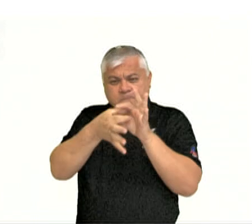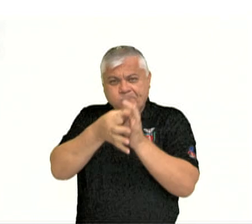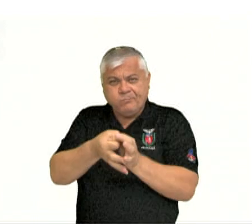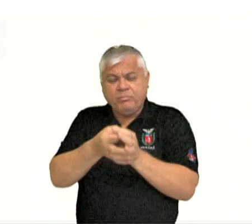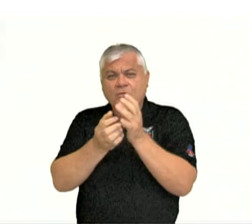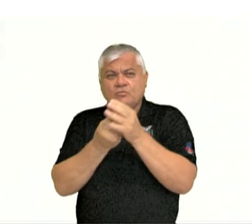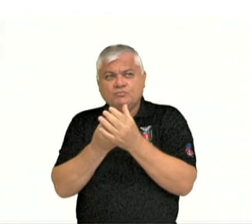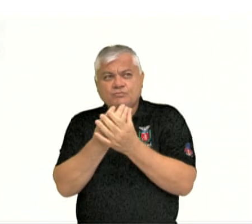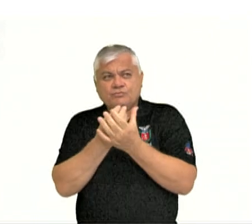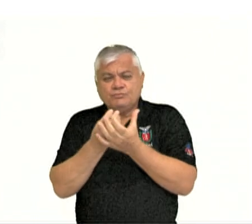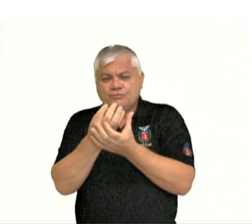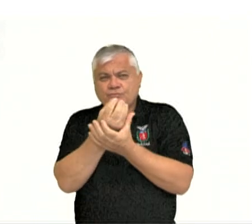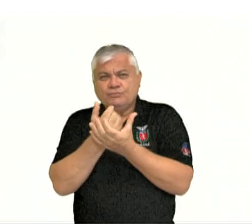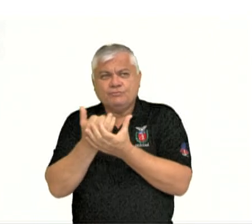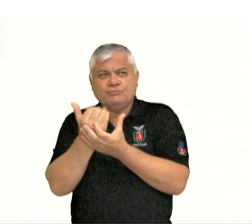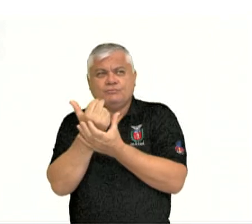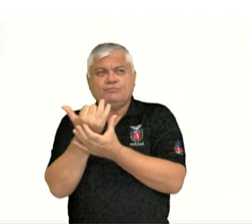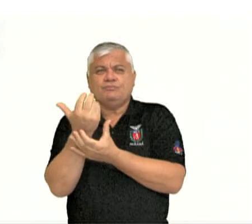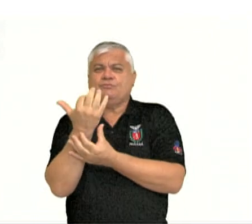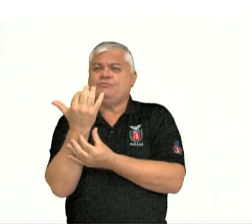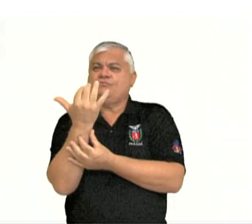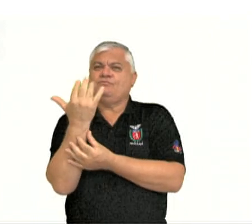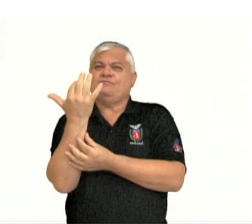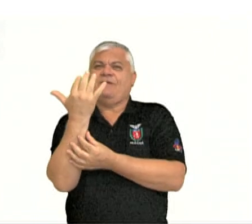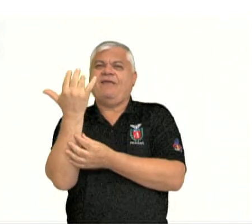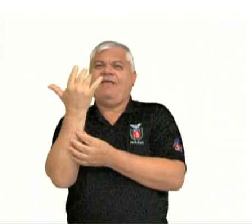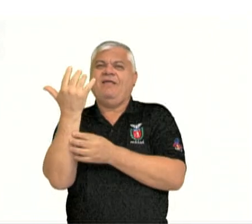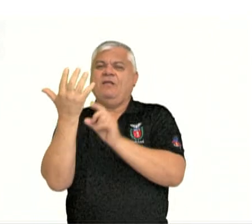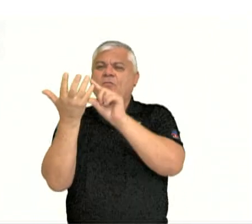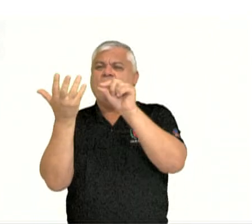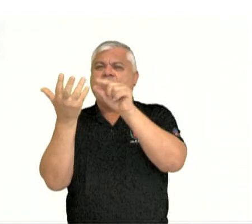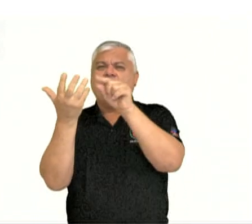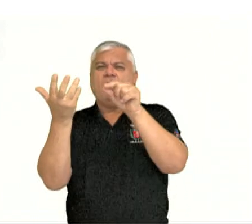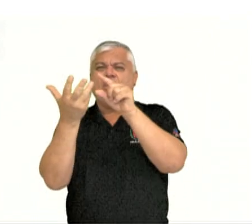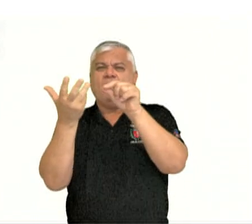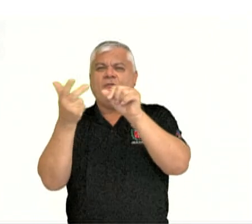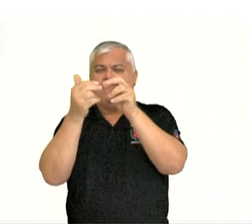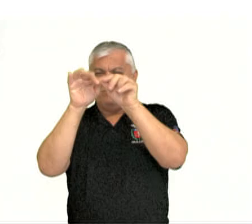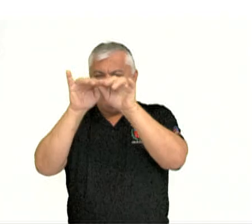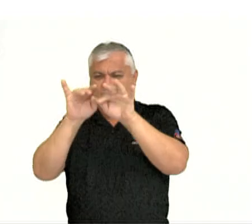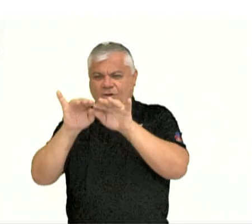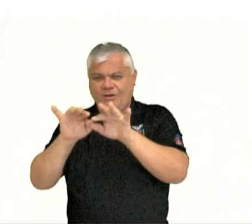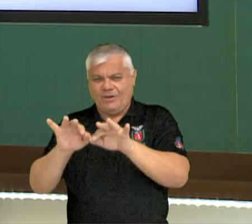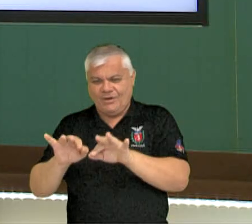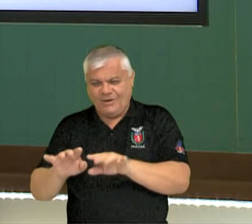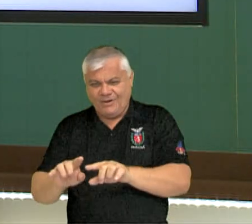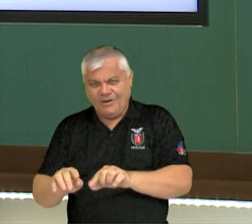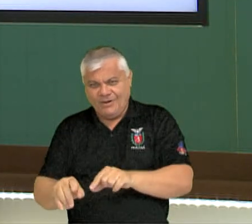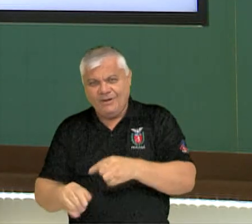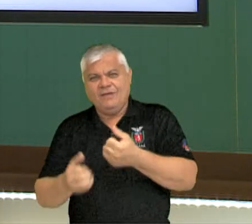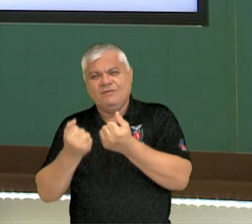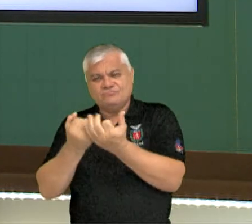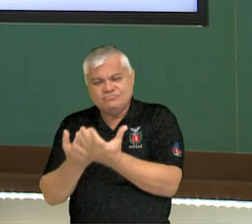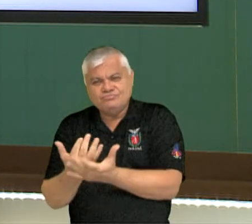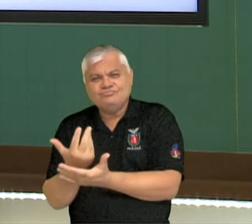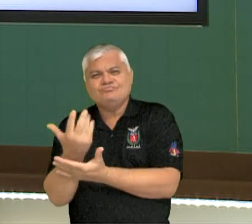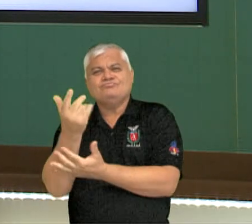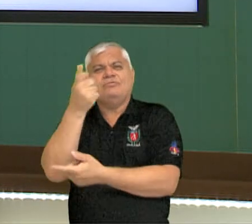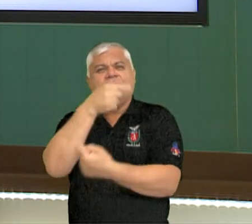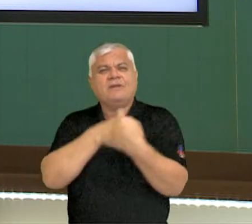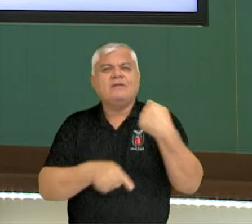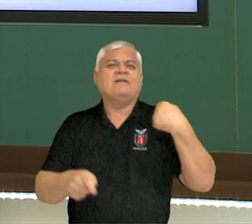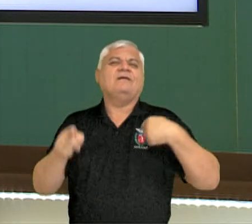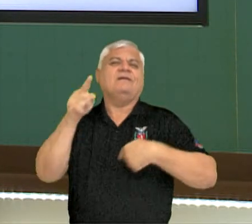origem ao esporófito diploide, que sofre meiose e forma esporos haploides, e voltamos então para o início do